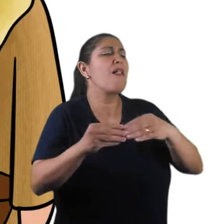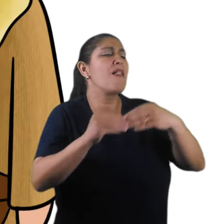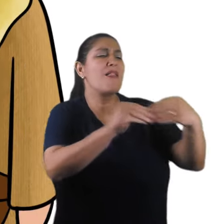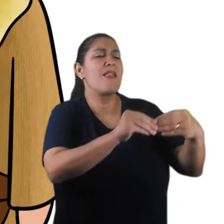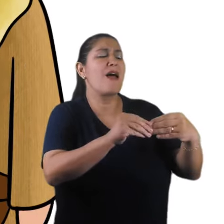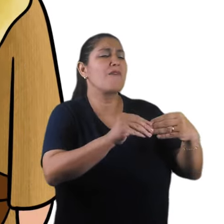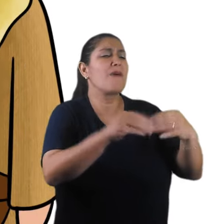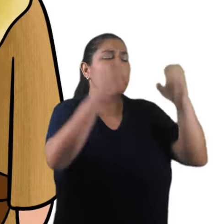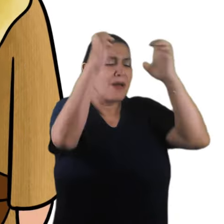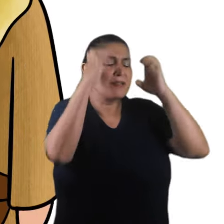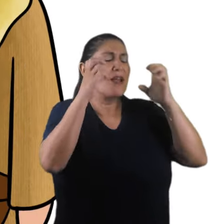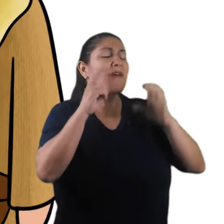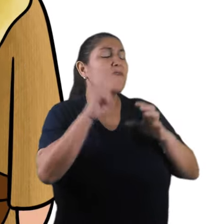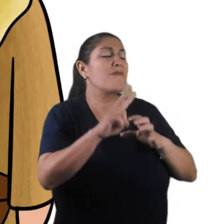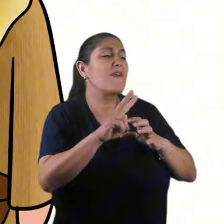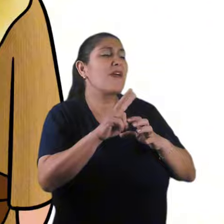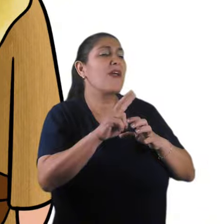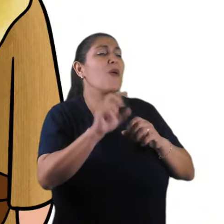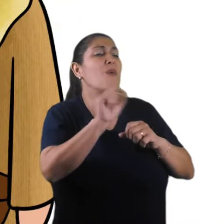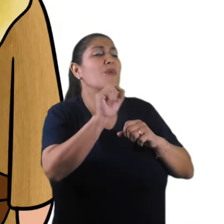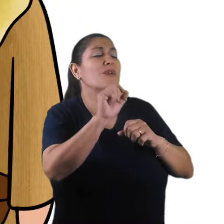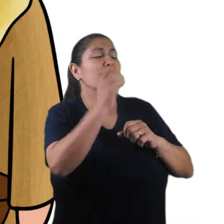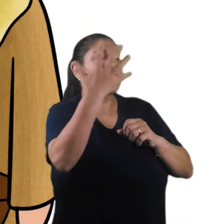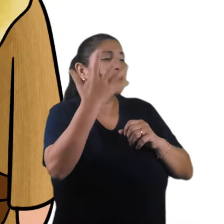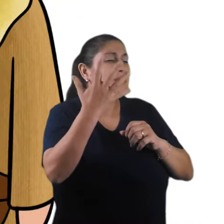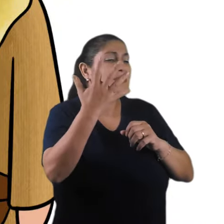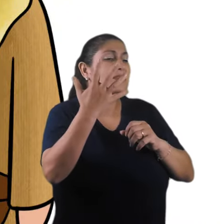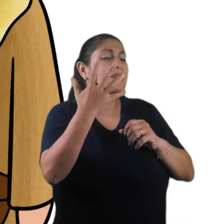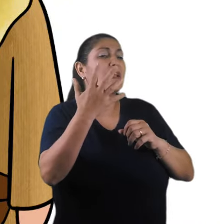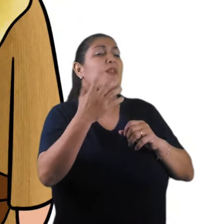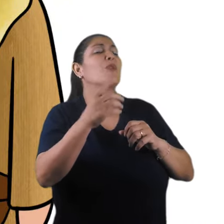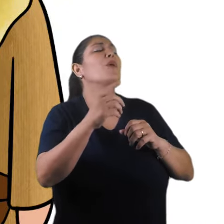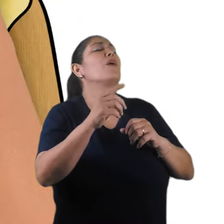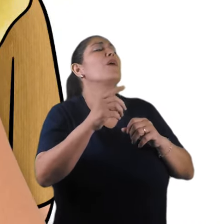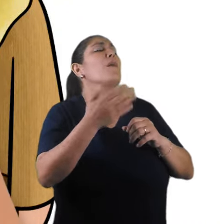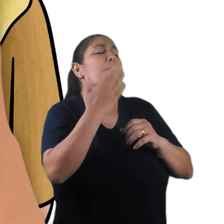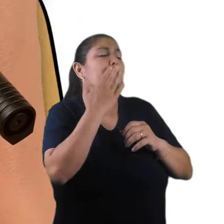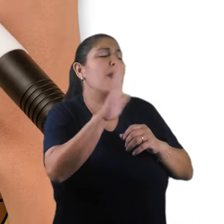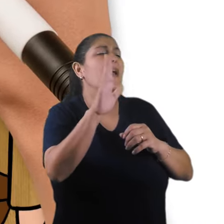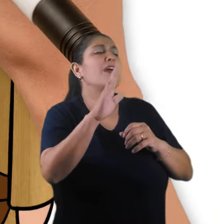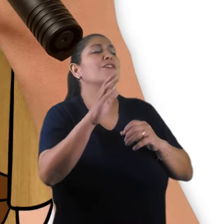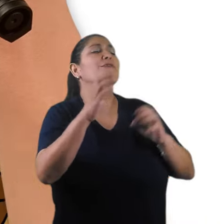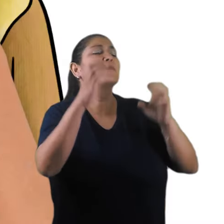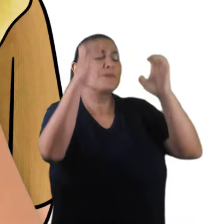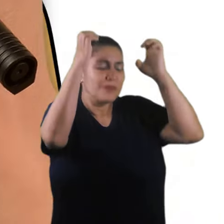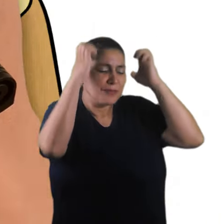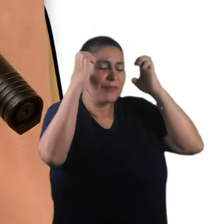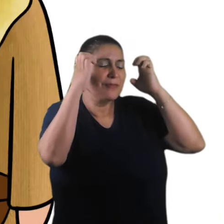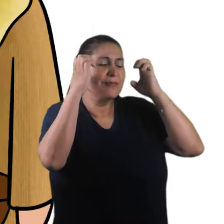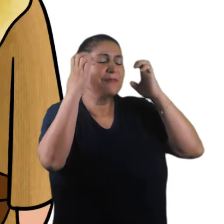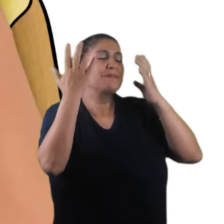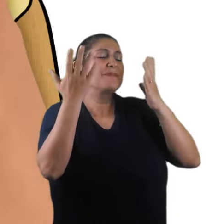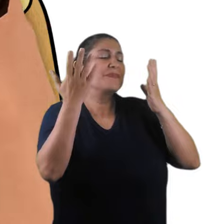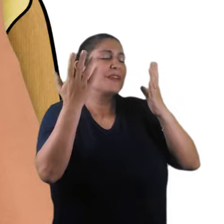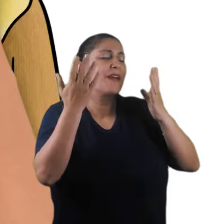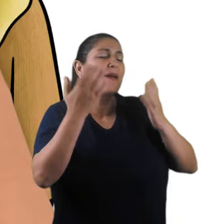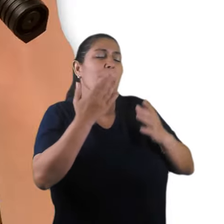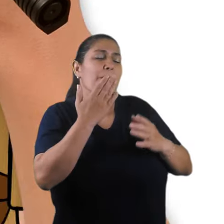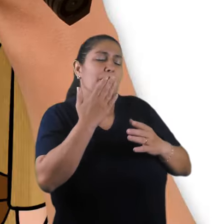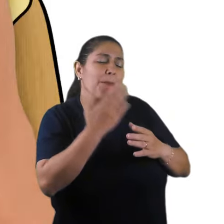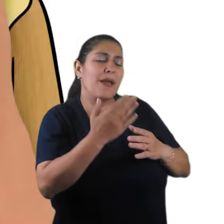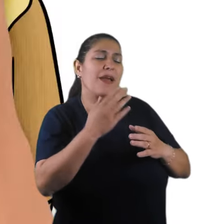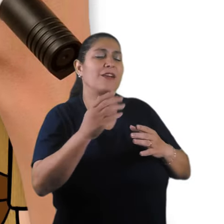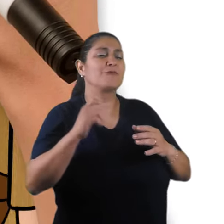para que ele levasse até Ester, para que ela pedisse ao rei que desistisse dele e cancelasse a